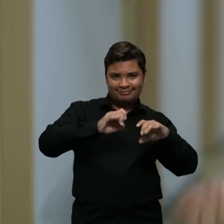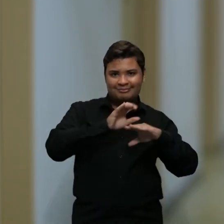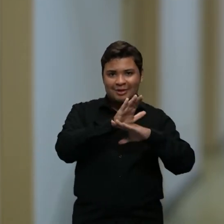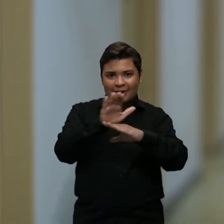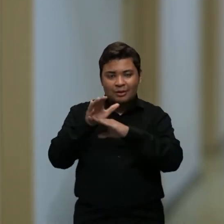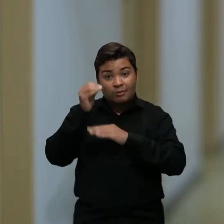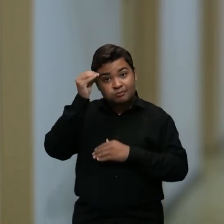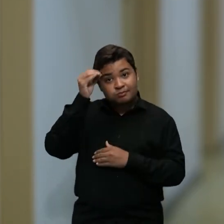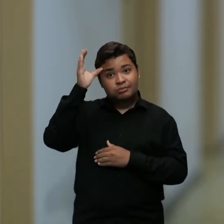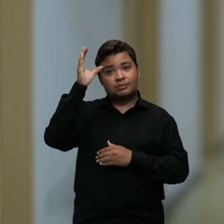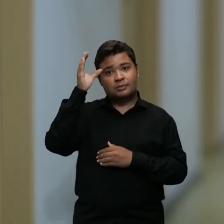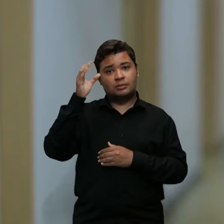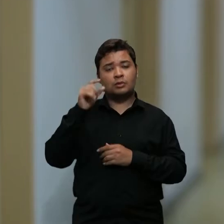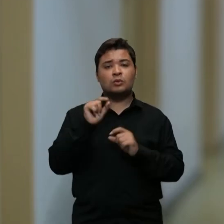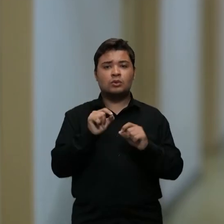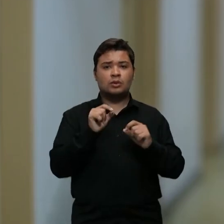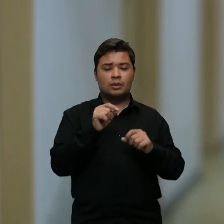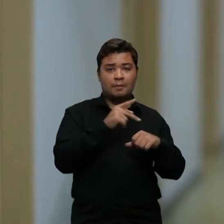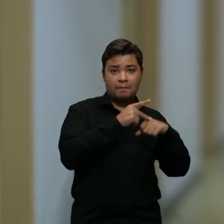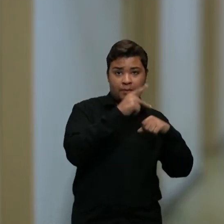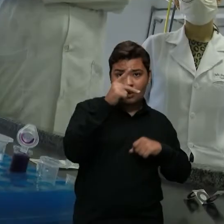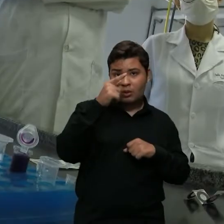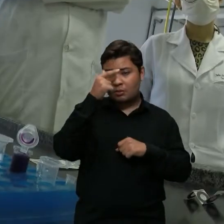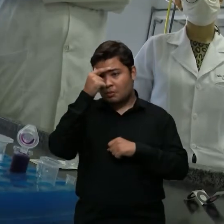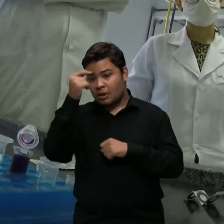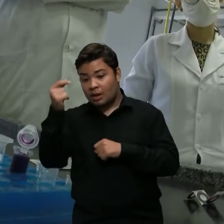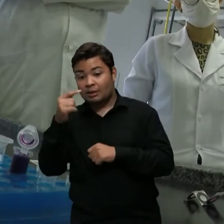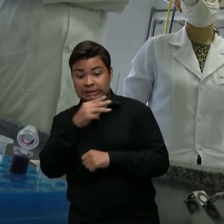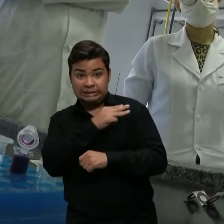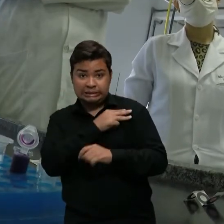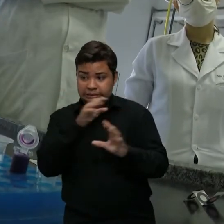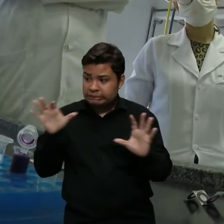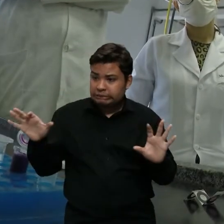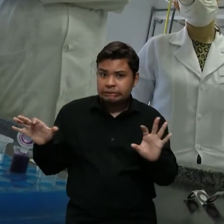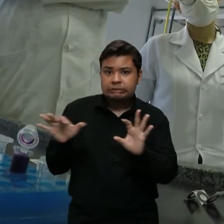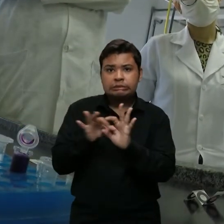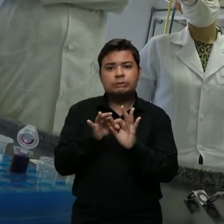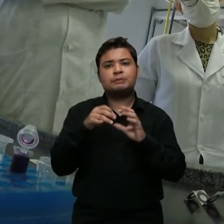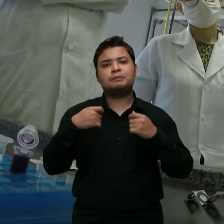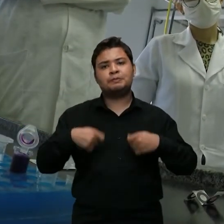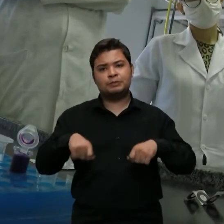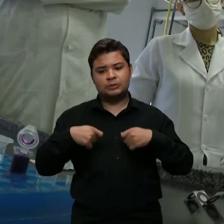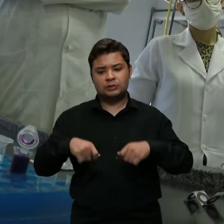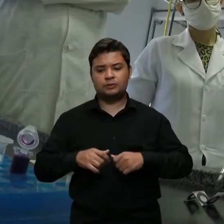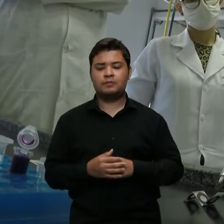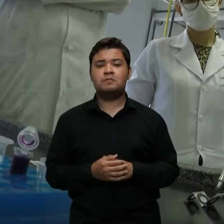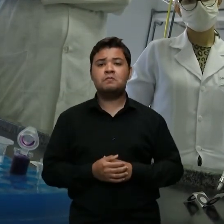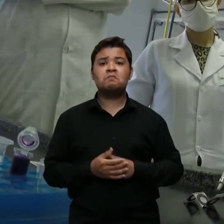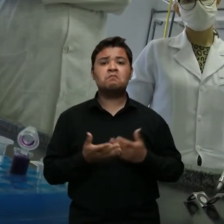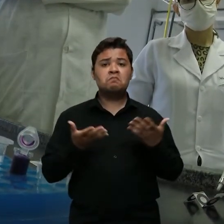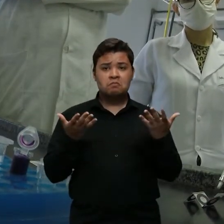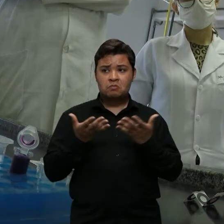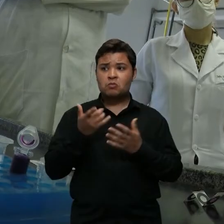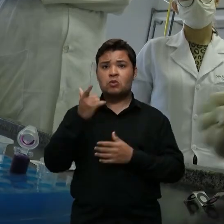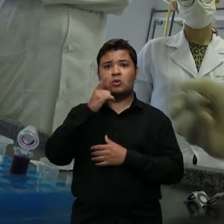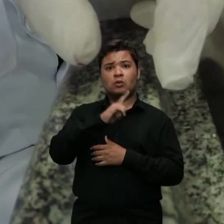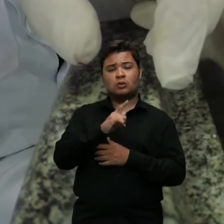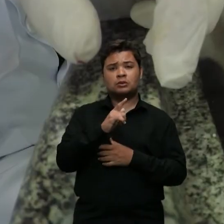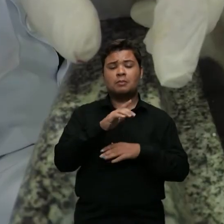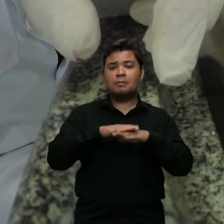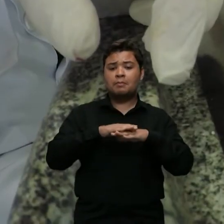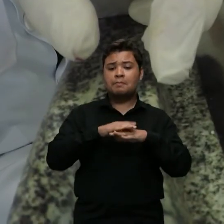a pós-graduação com a graduação e até mesmo com o ensino médio. Então nós estamos hoje já no nível, nós já atingimos mais de 1000 alunos de ensino